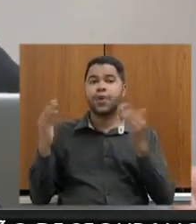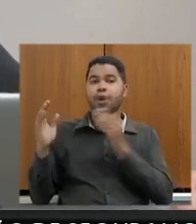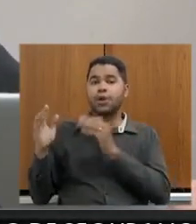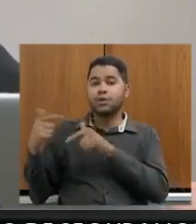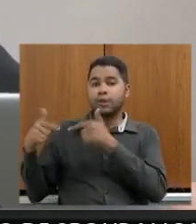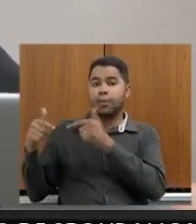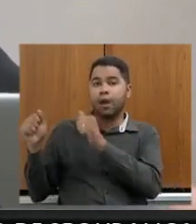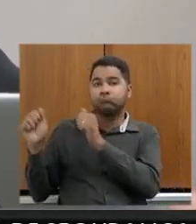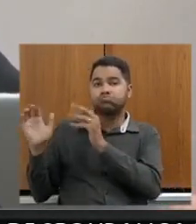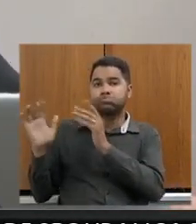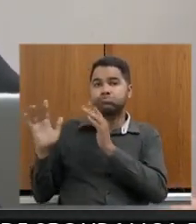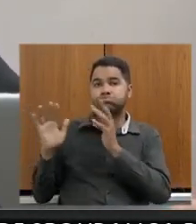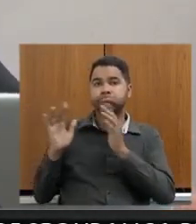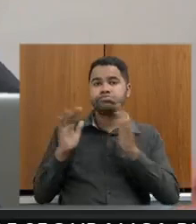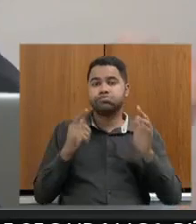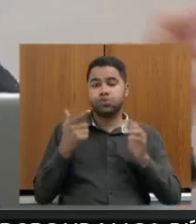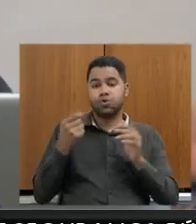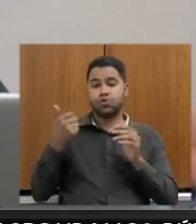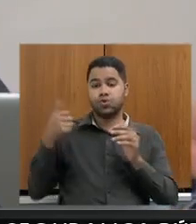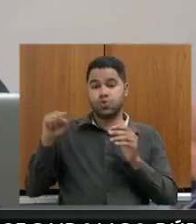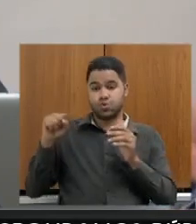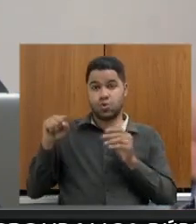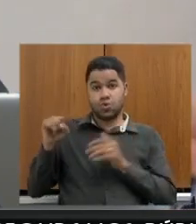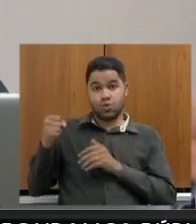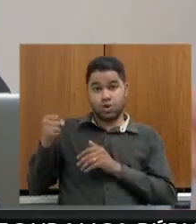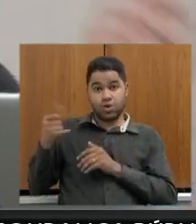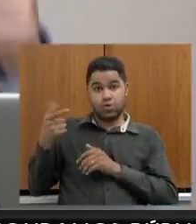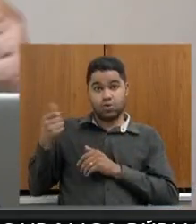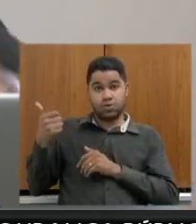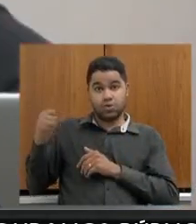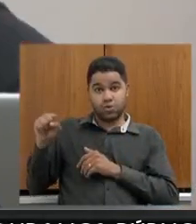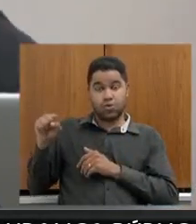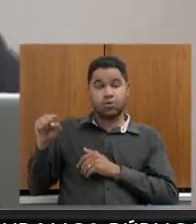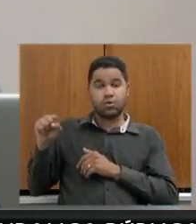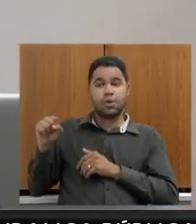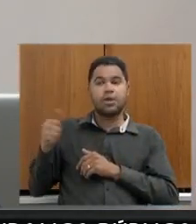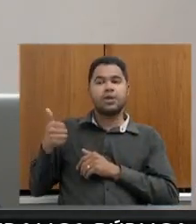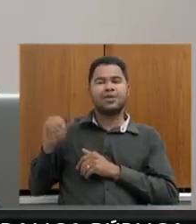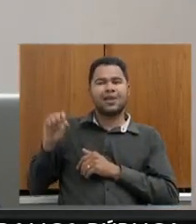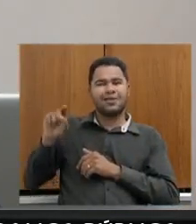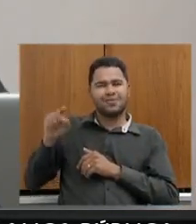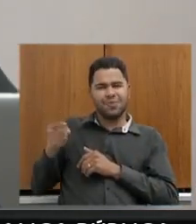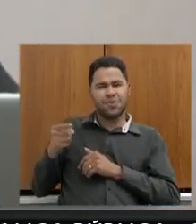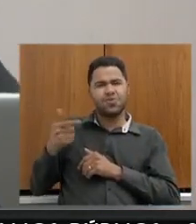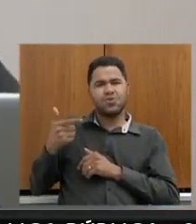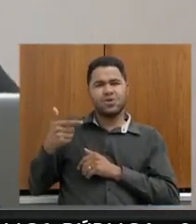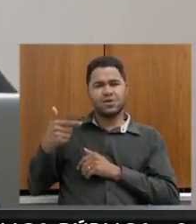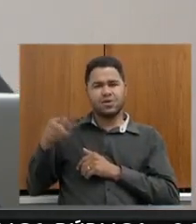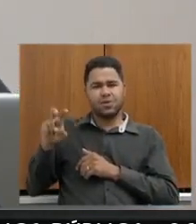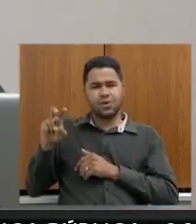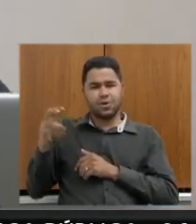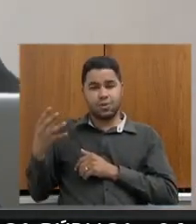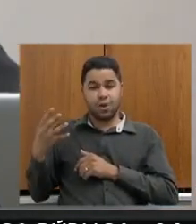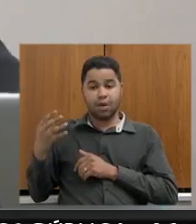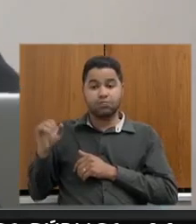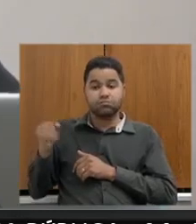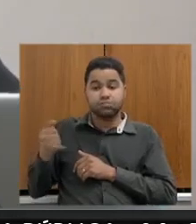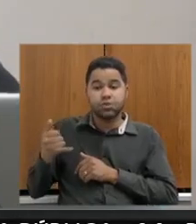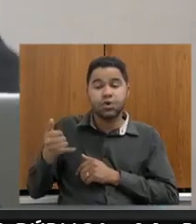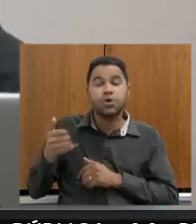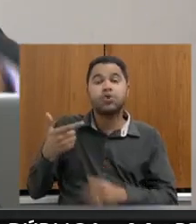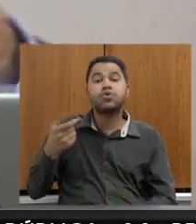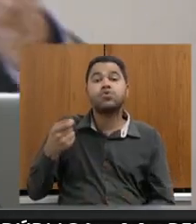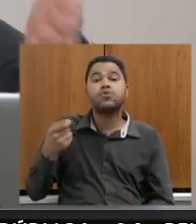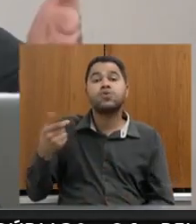carreiras é de 2018 janeiro2018 havia 10.254 e Janeiro